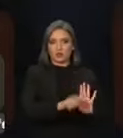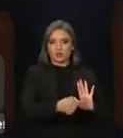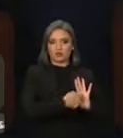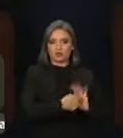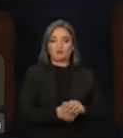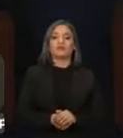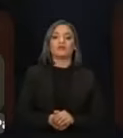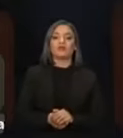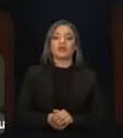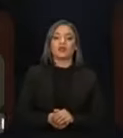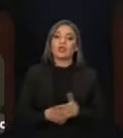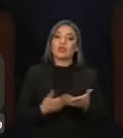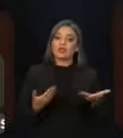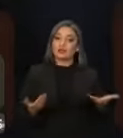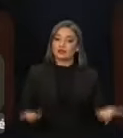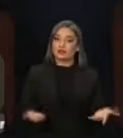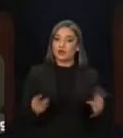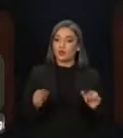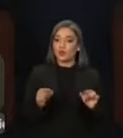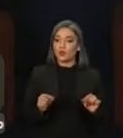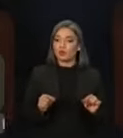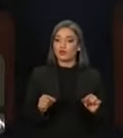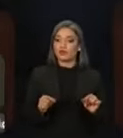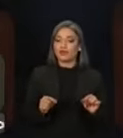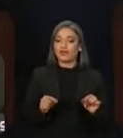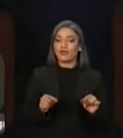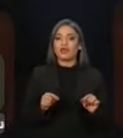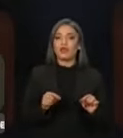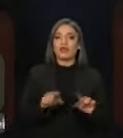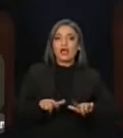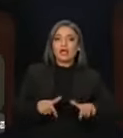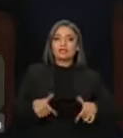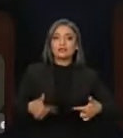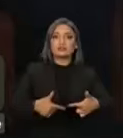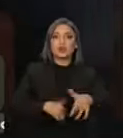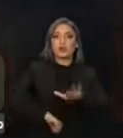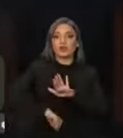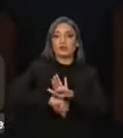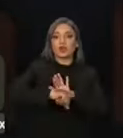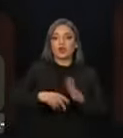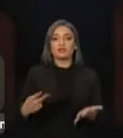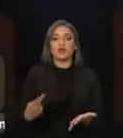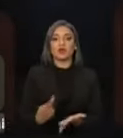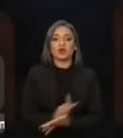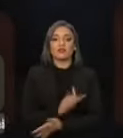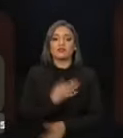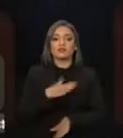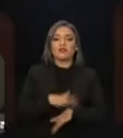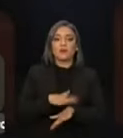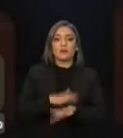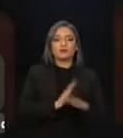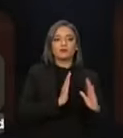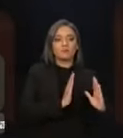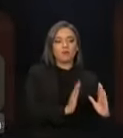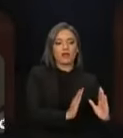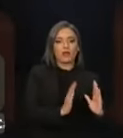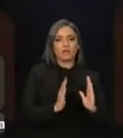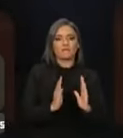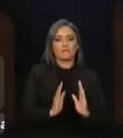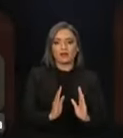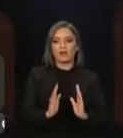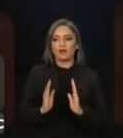Parte-se da premissa de que a dinâmica criminosa teria se desenvolvido em fases, momentos e ações